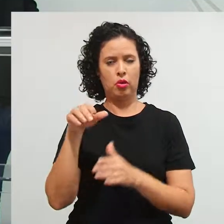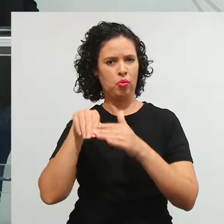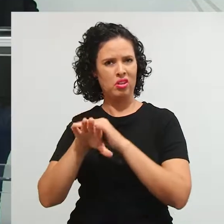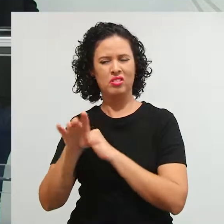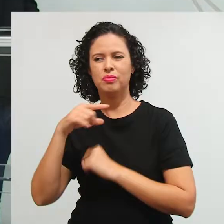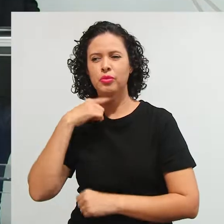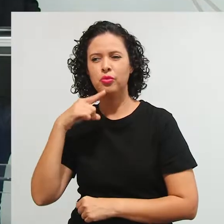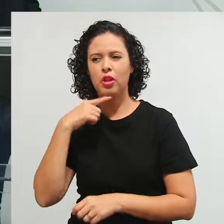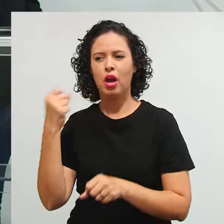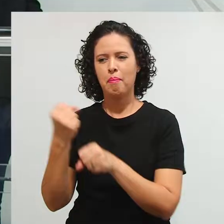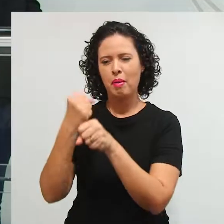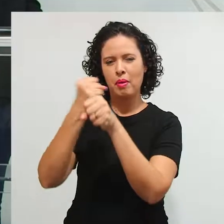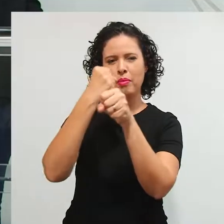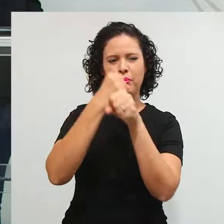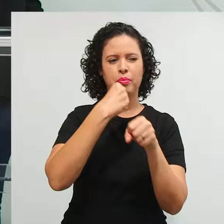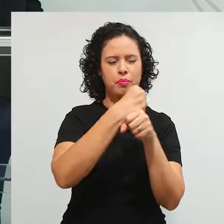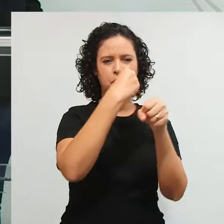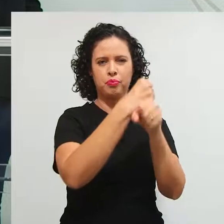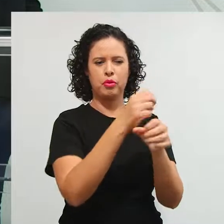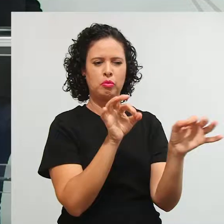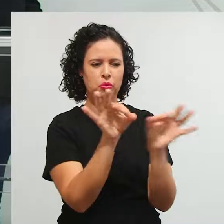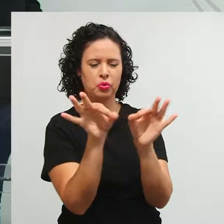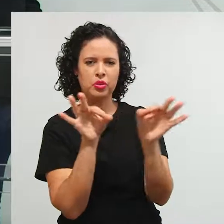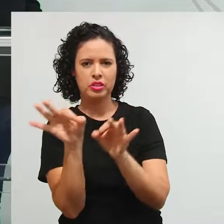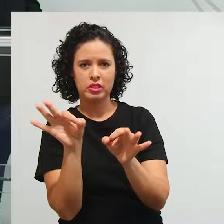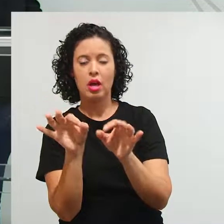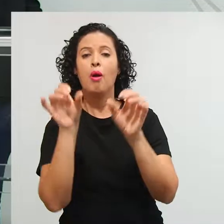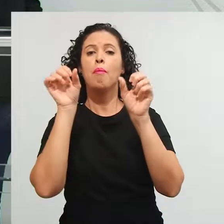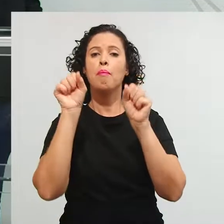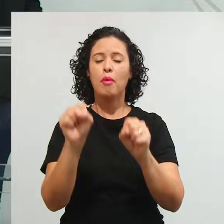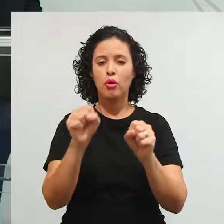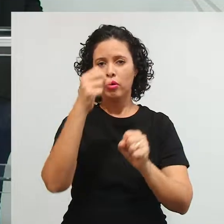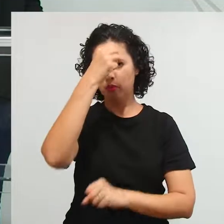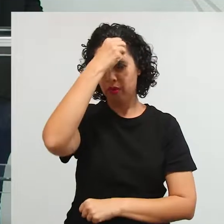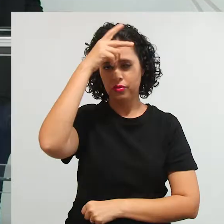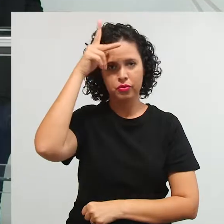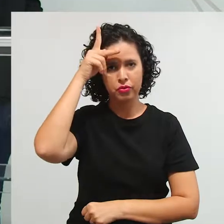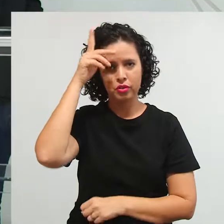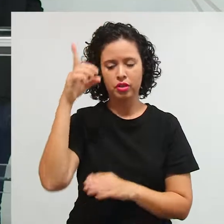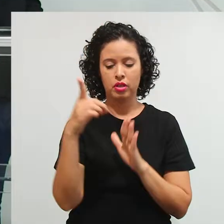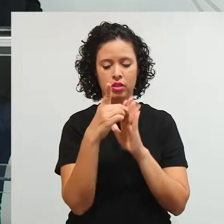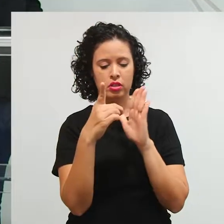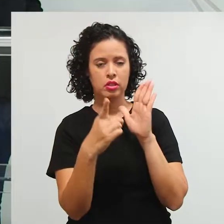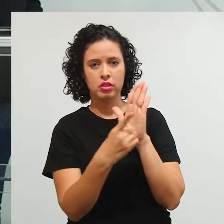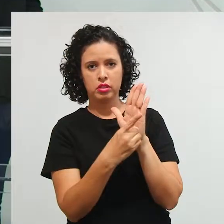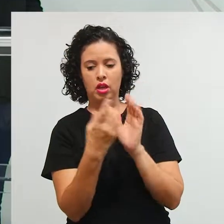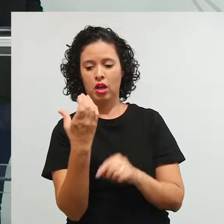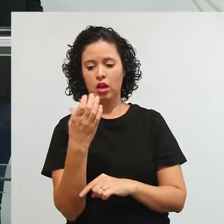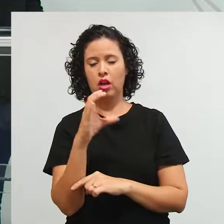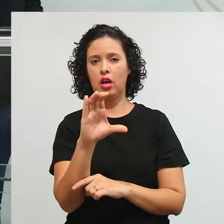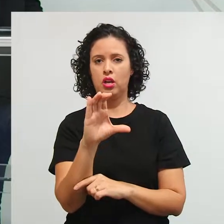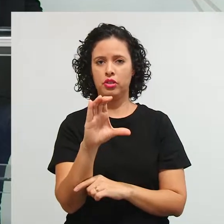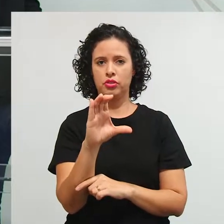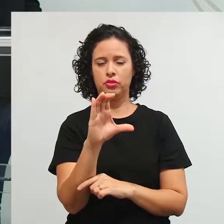as pontes que caíram, ele pode abrir um decreto por